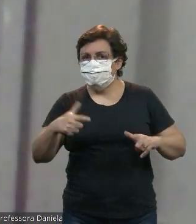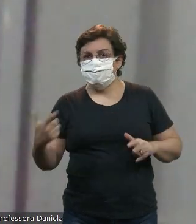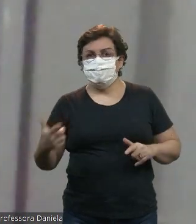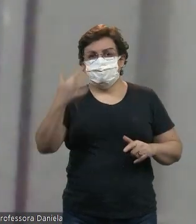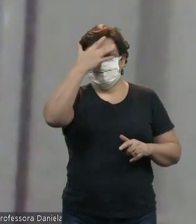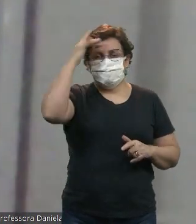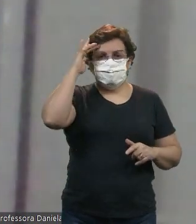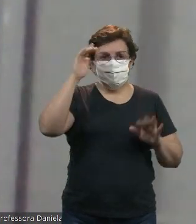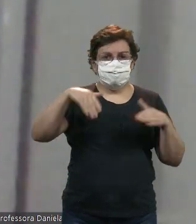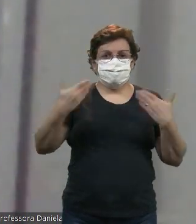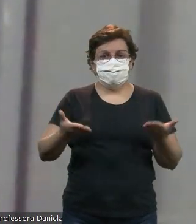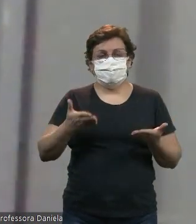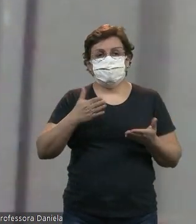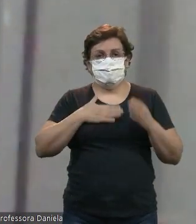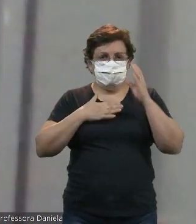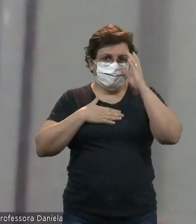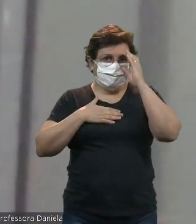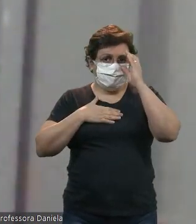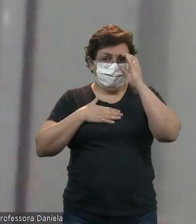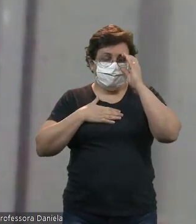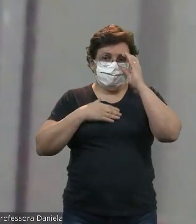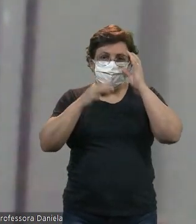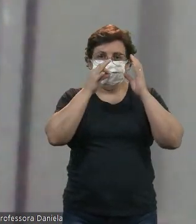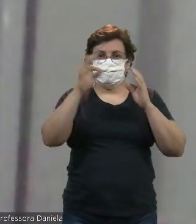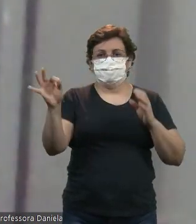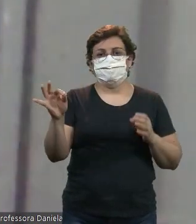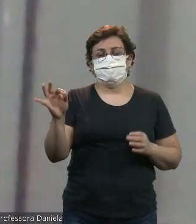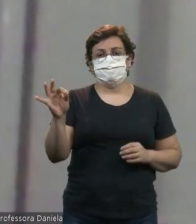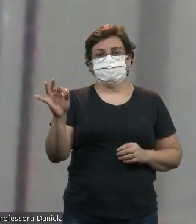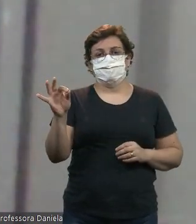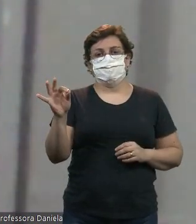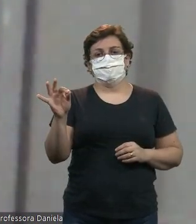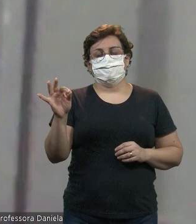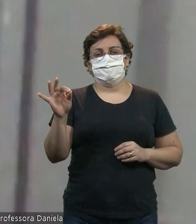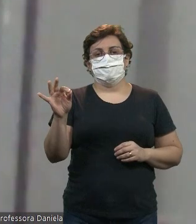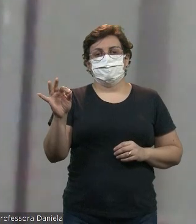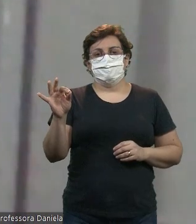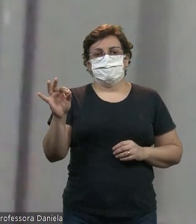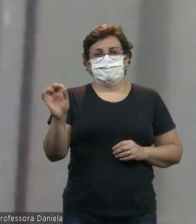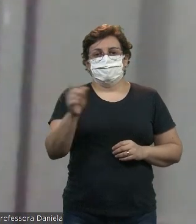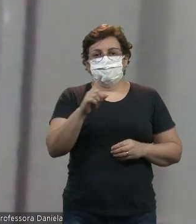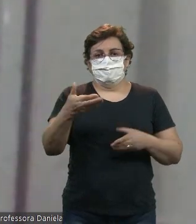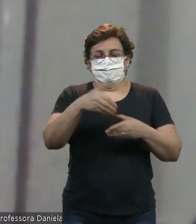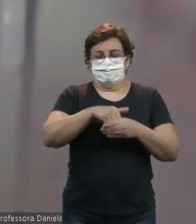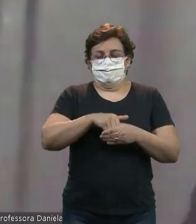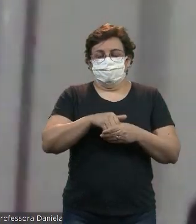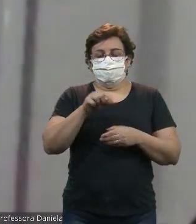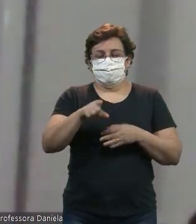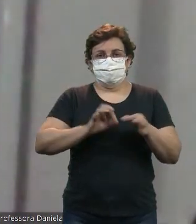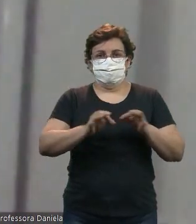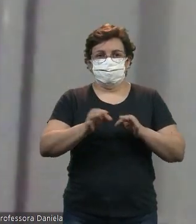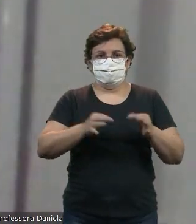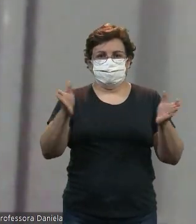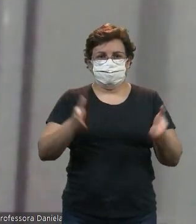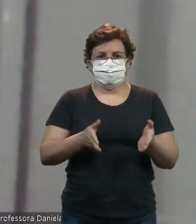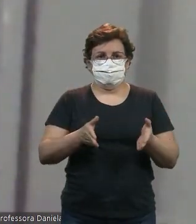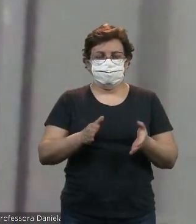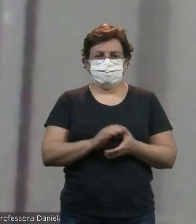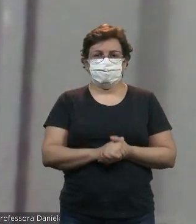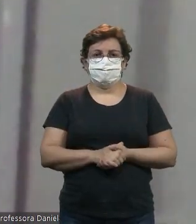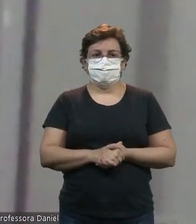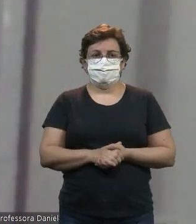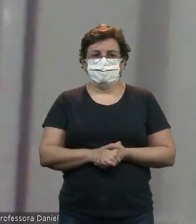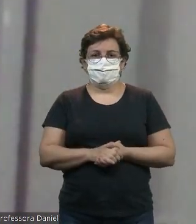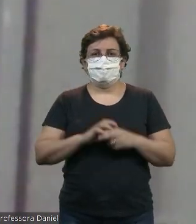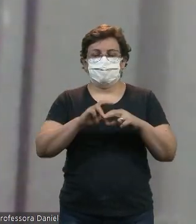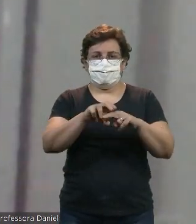Então fica aí a minha colocação em relação a não votar nesse projeto hoje, mas não por conta da presidência, mas por